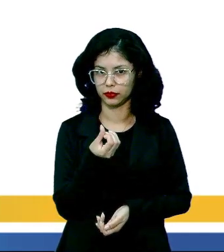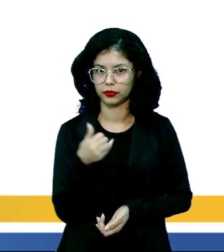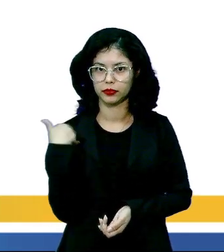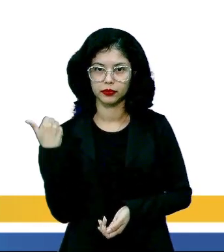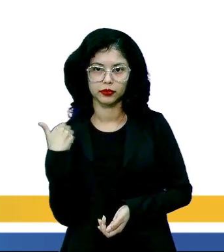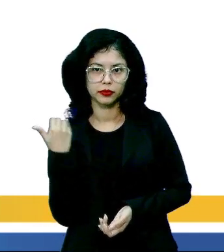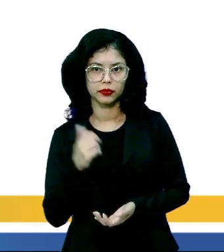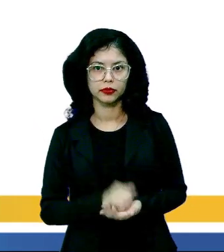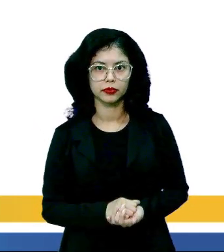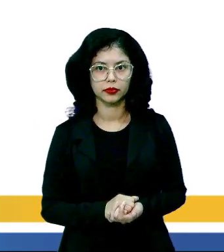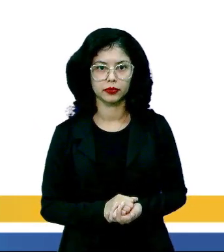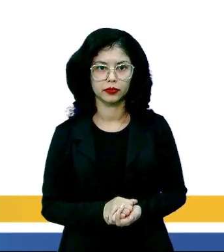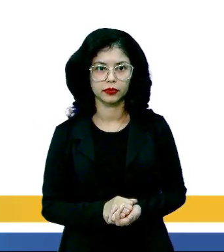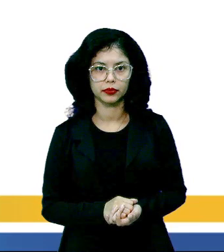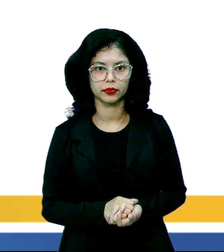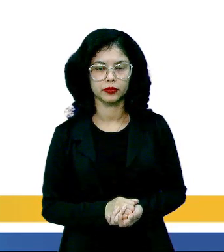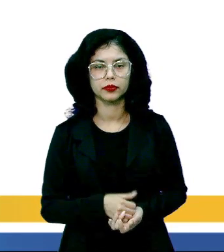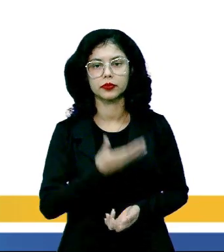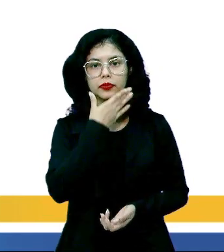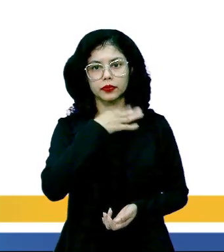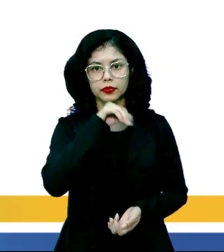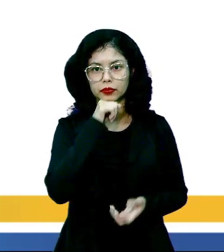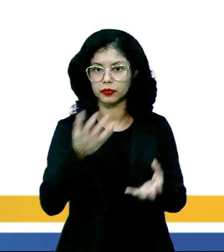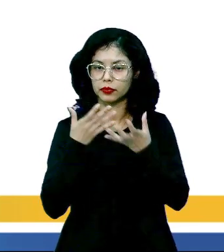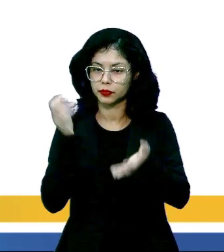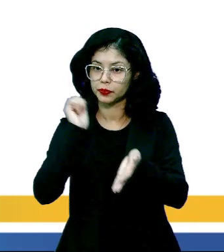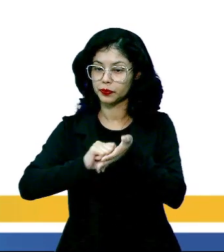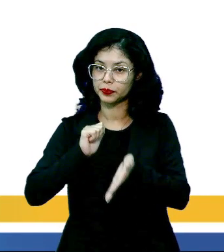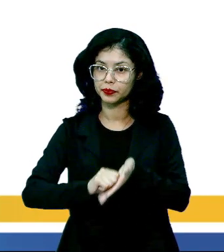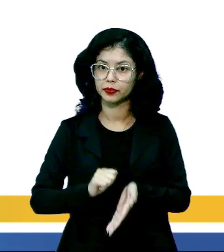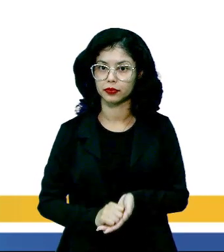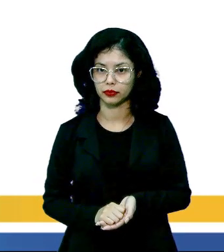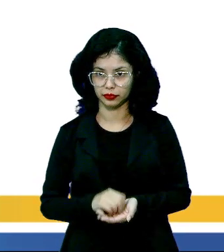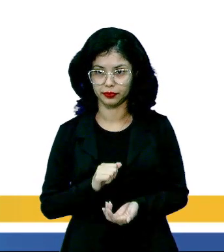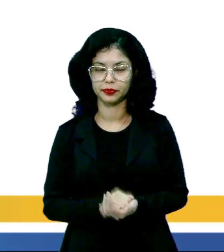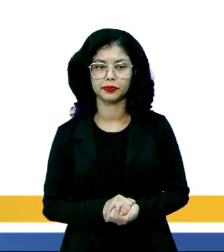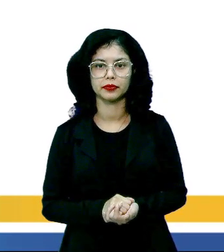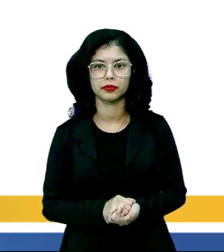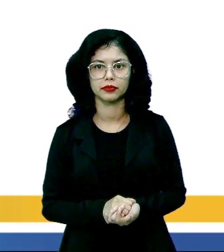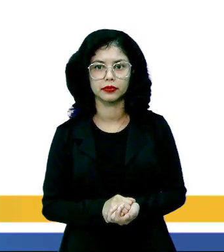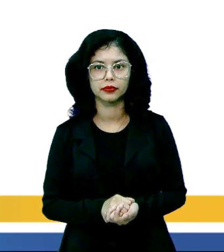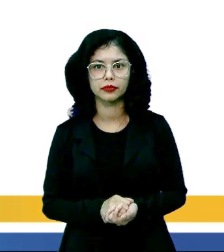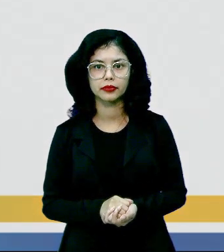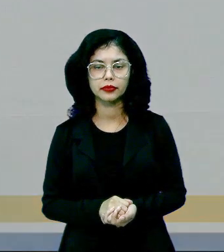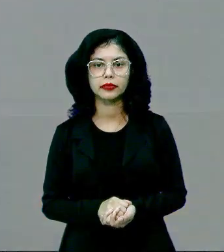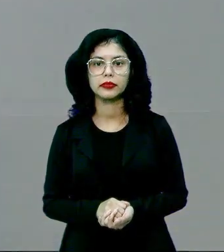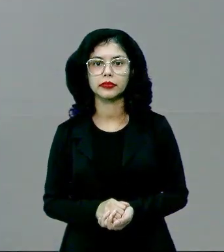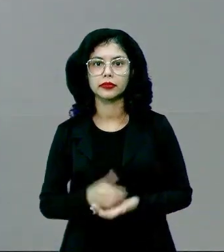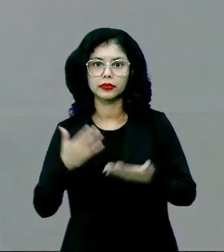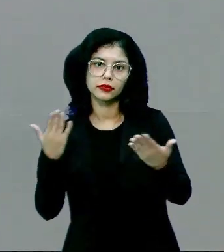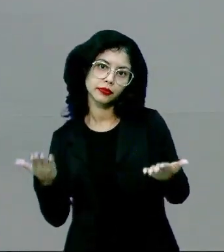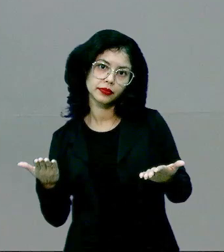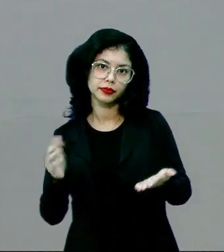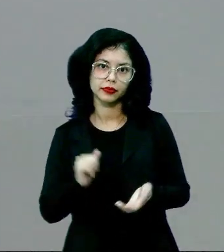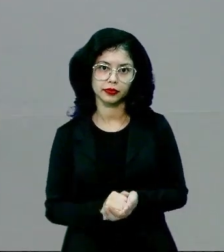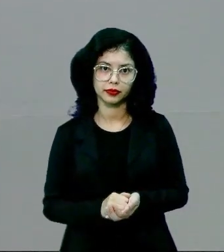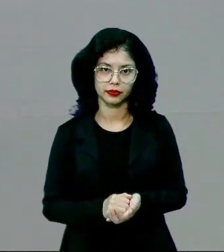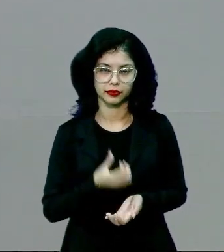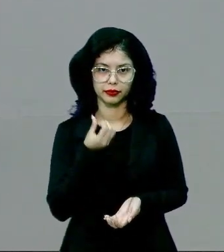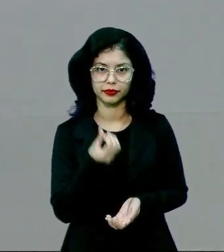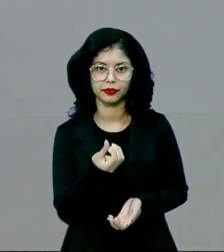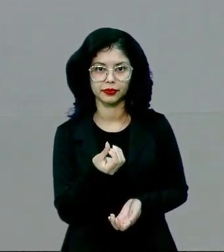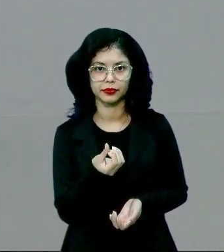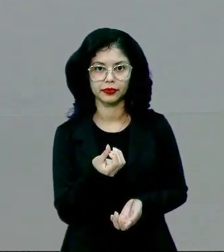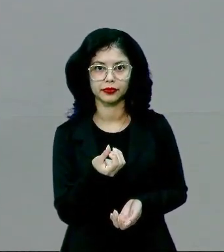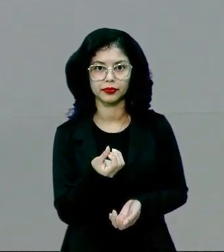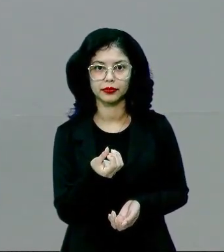anos quando disse seu pai que queria ser escritor né Então galera com seis